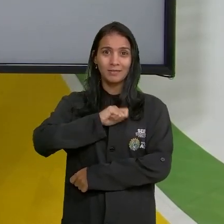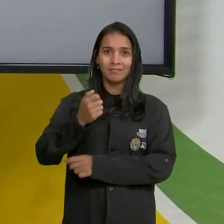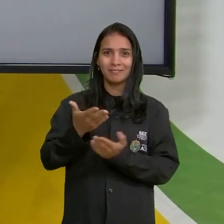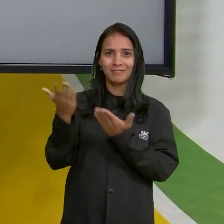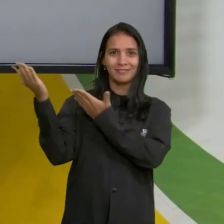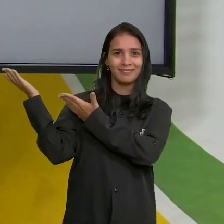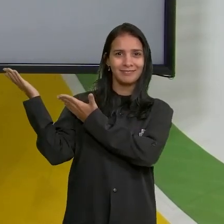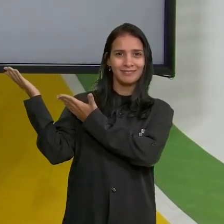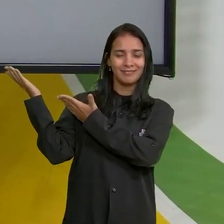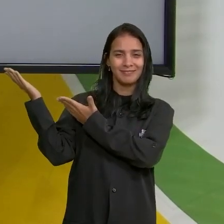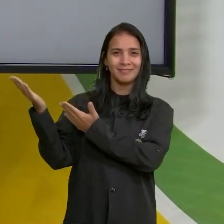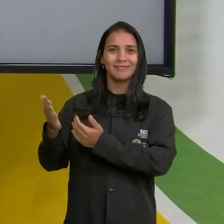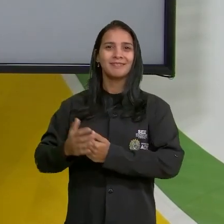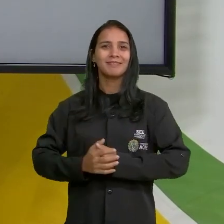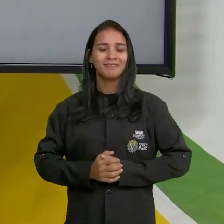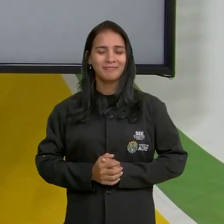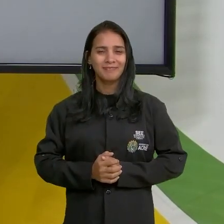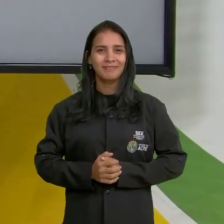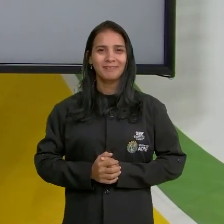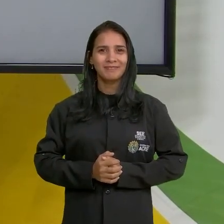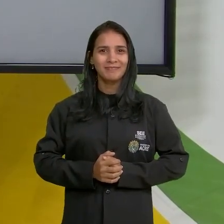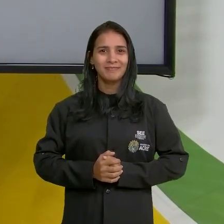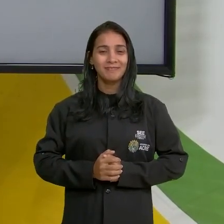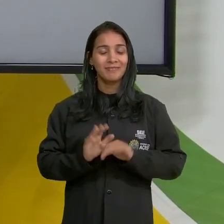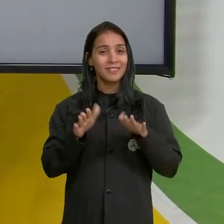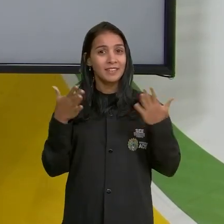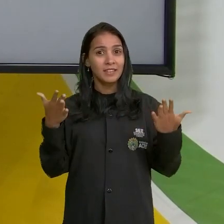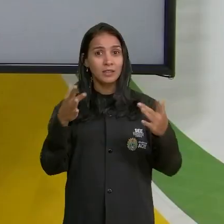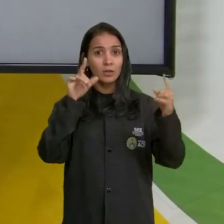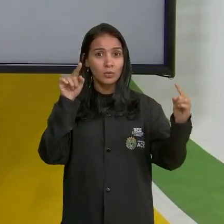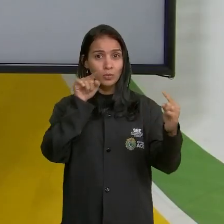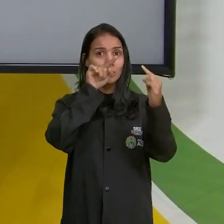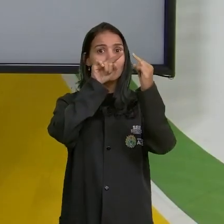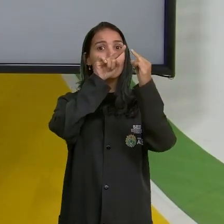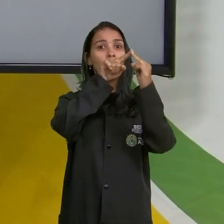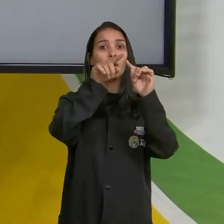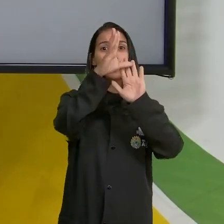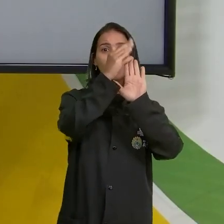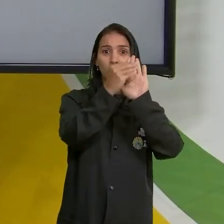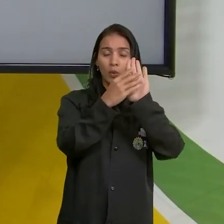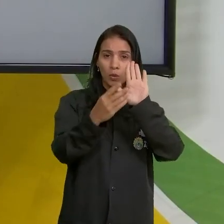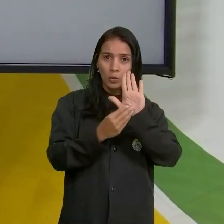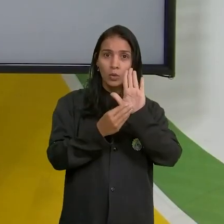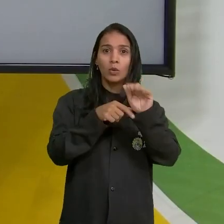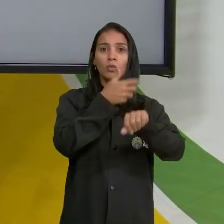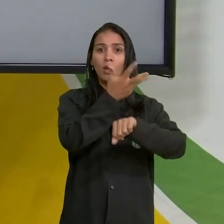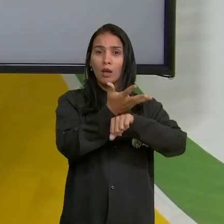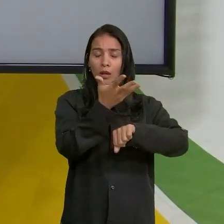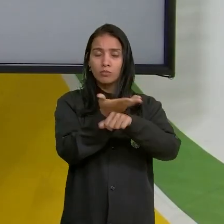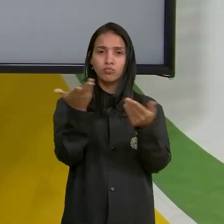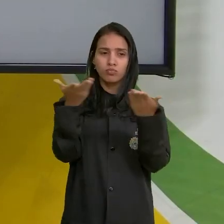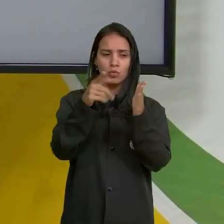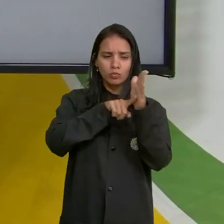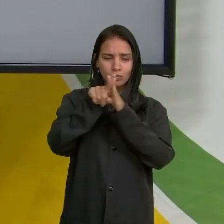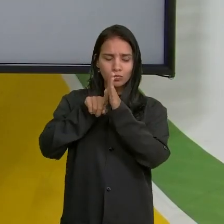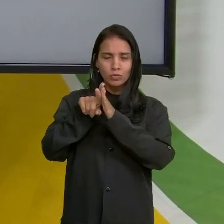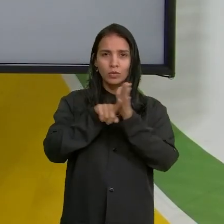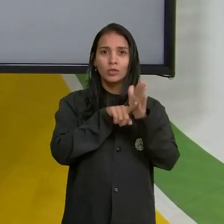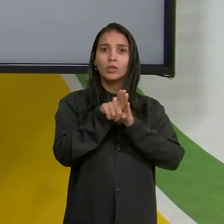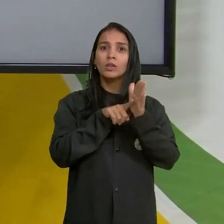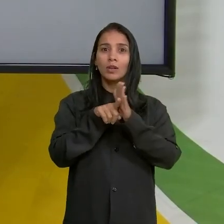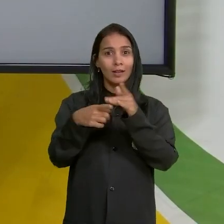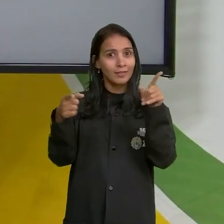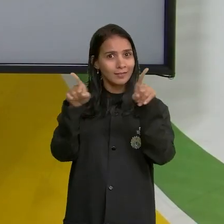surdos, este é o meu sinal. O objeto de conhecimento que nós iremos tratar, que aliás eu